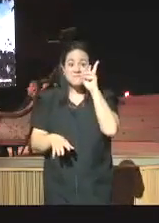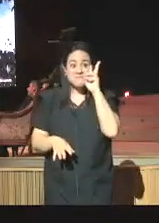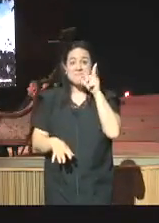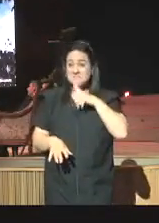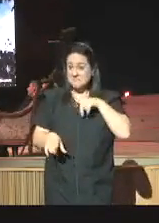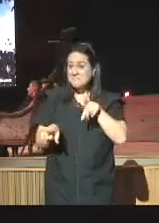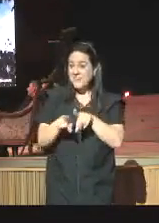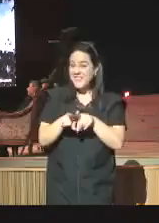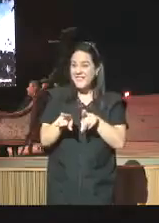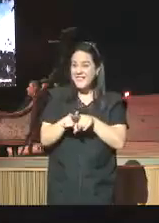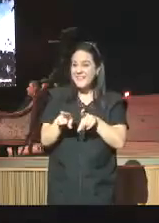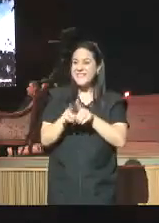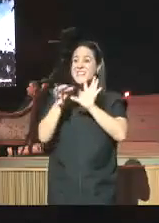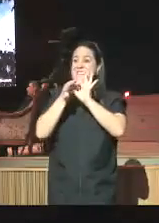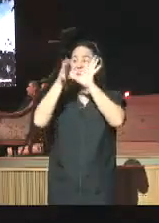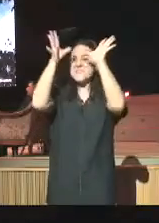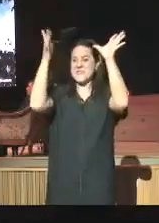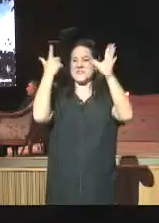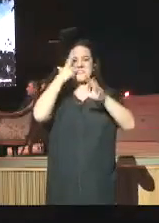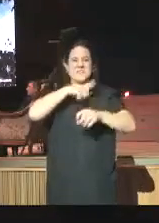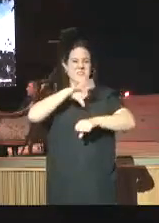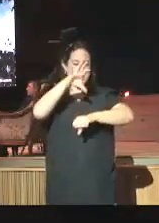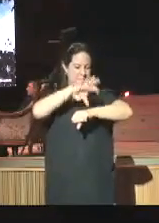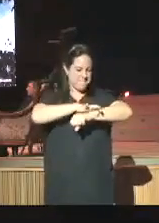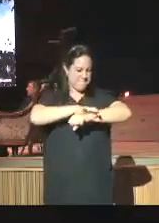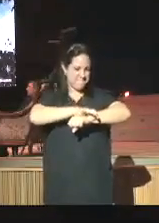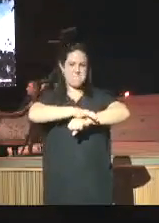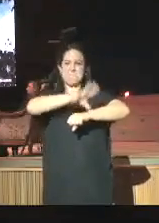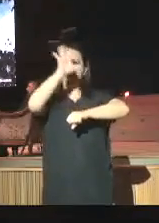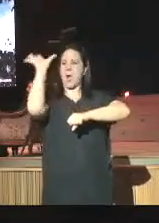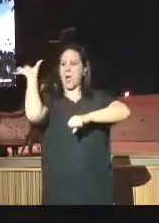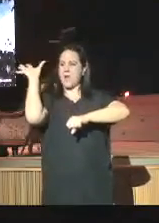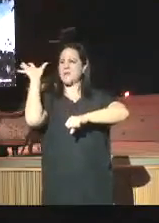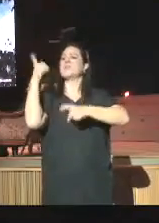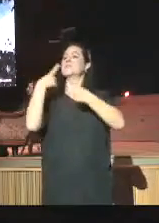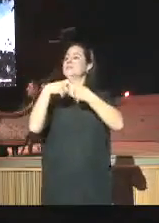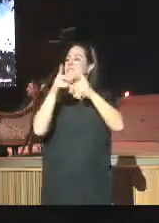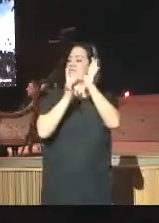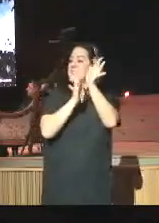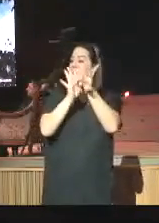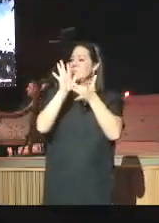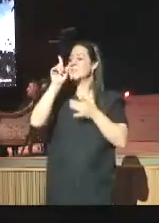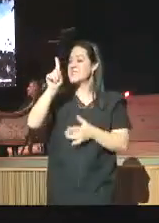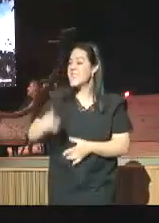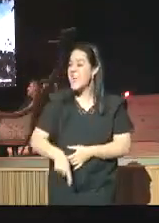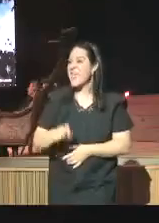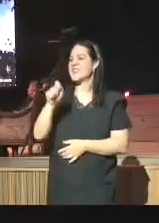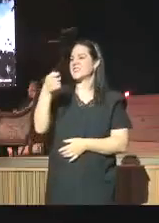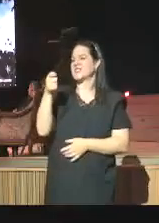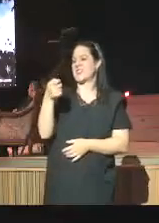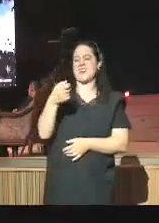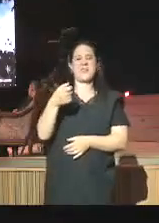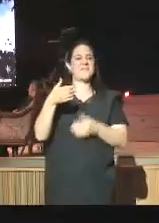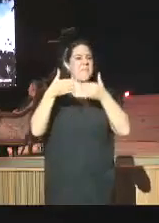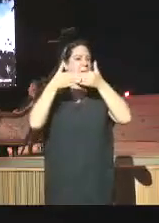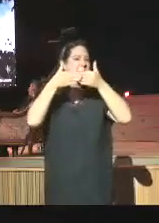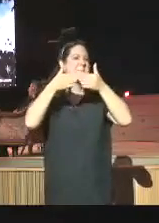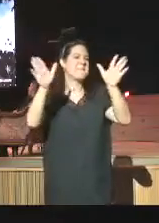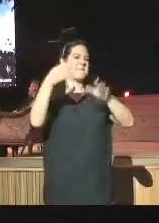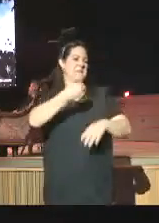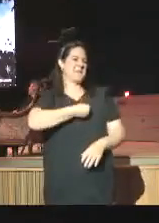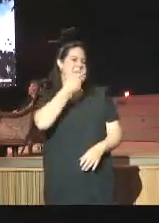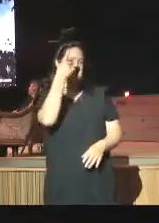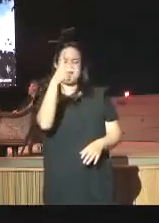histórias das algemas que foram abertas porque Jesus é a chave que abriu as algemas que